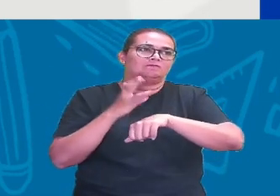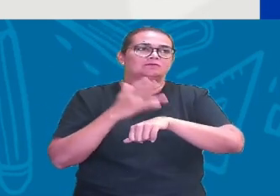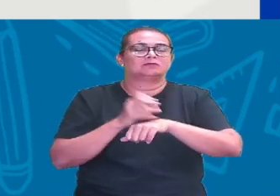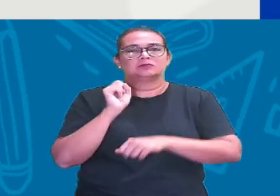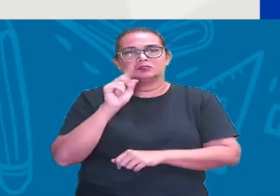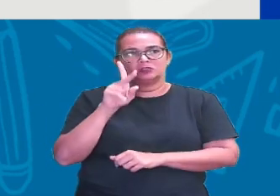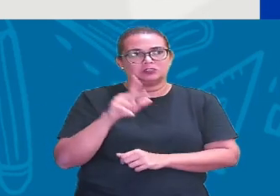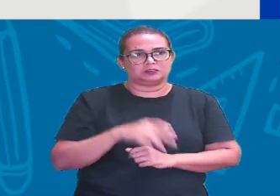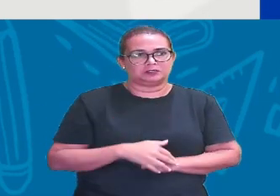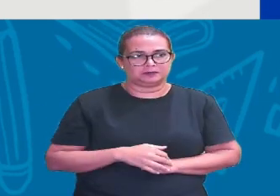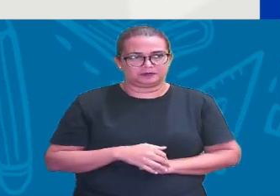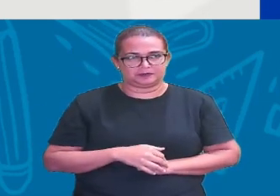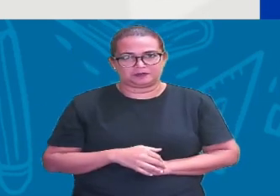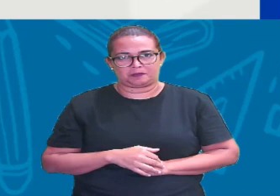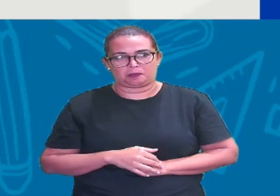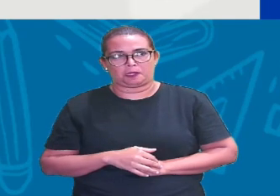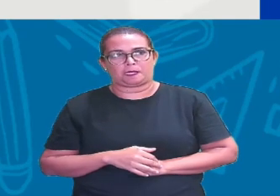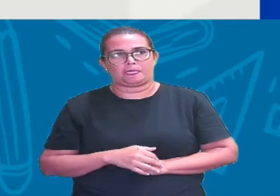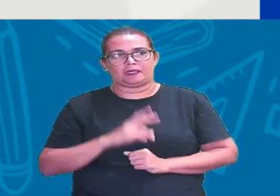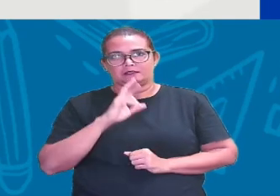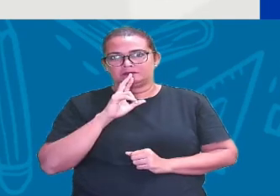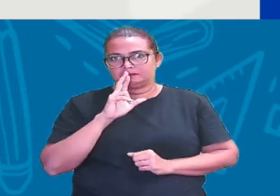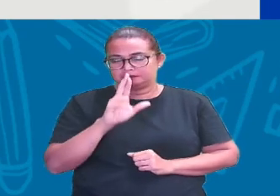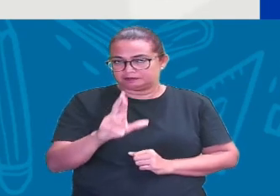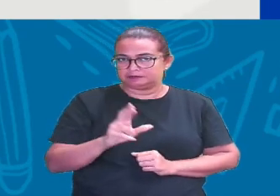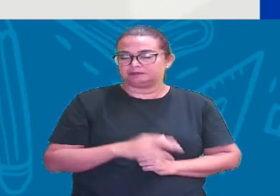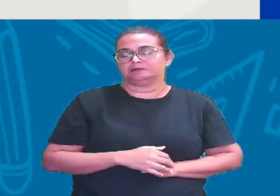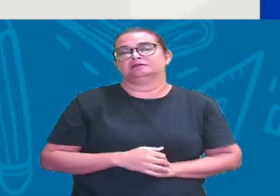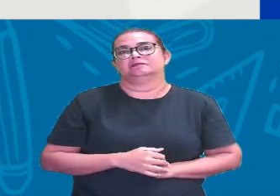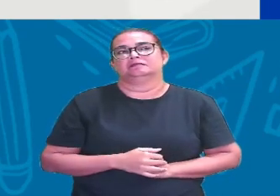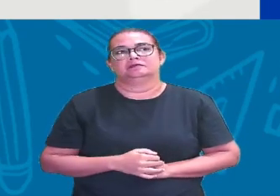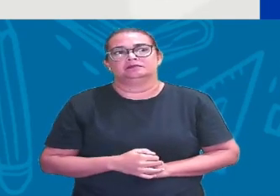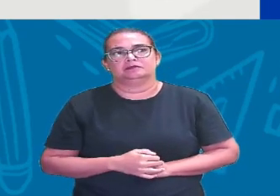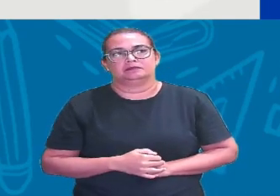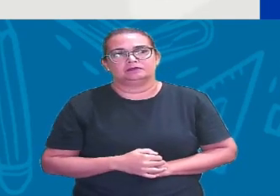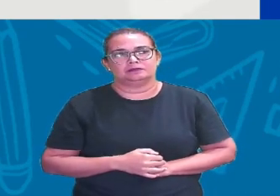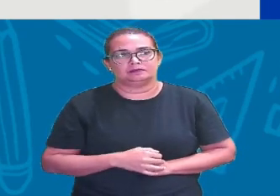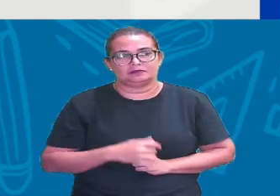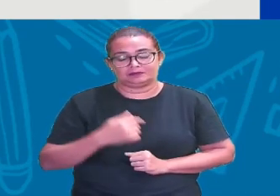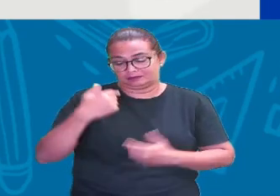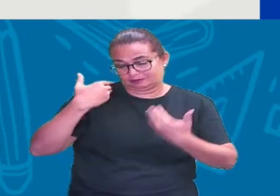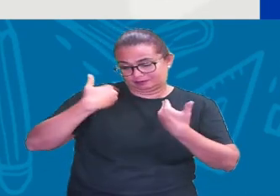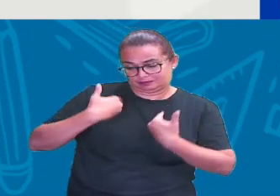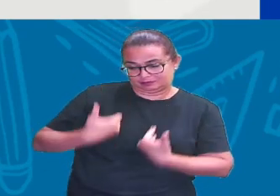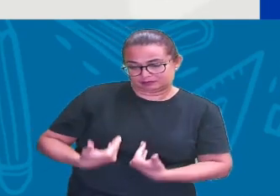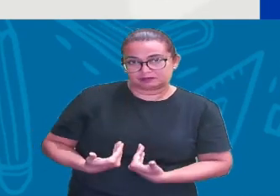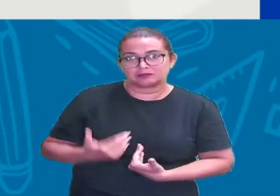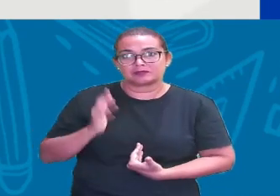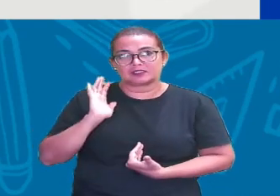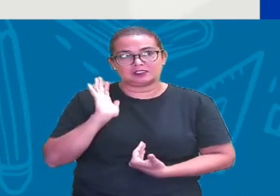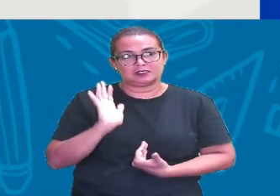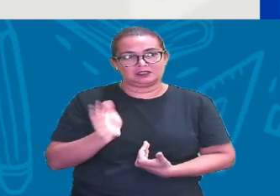certo? Esse exercício, esse probleminha. A professora aqui já